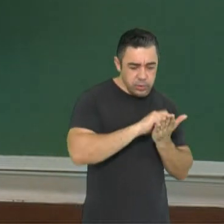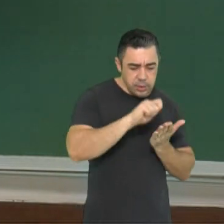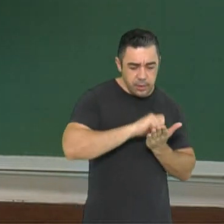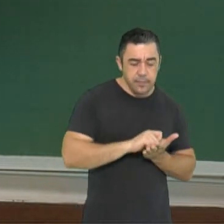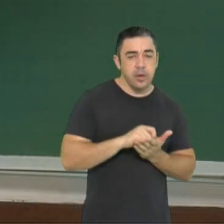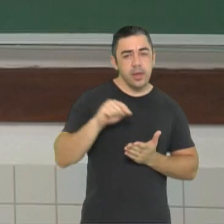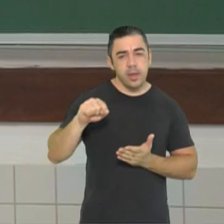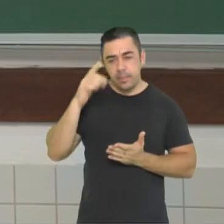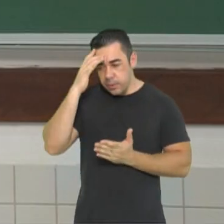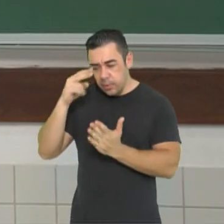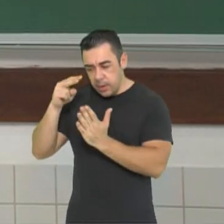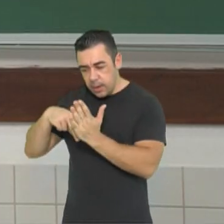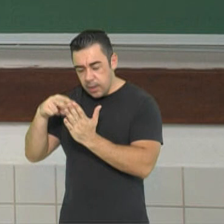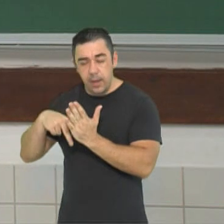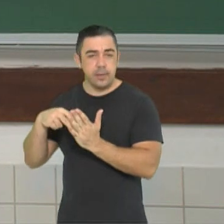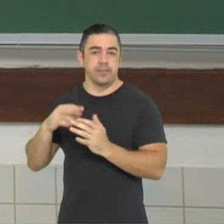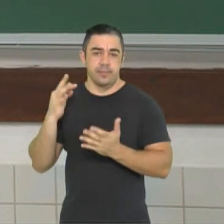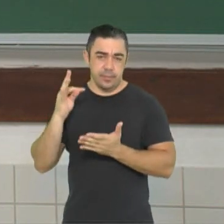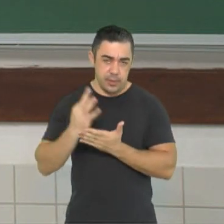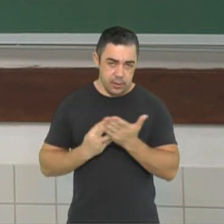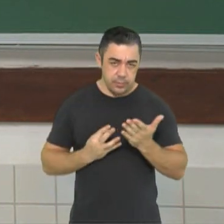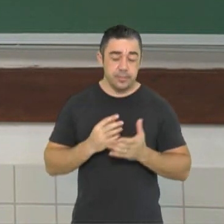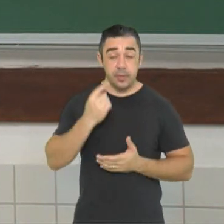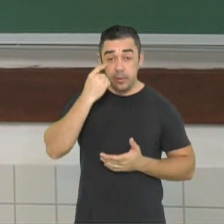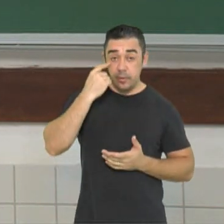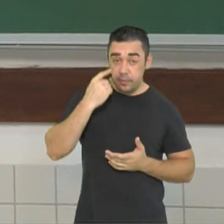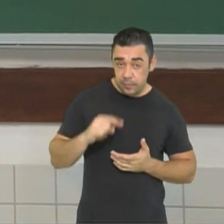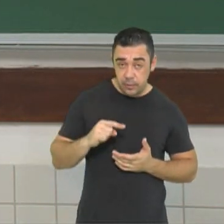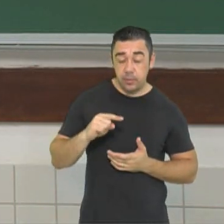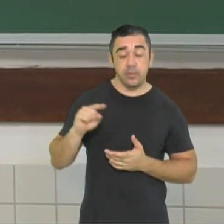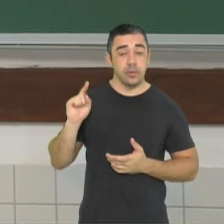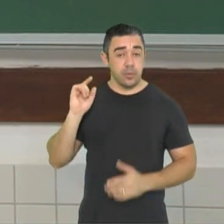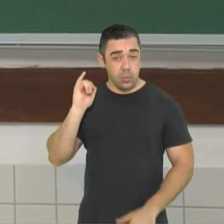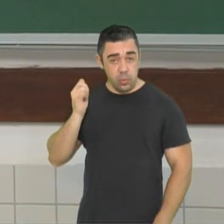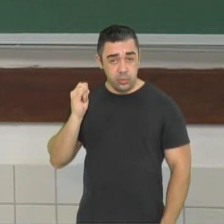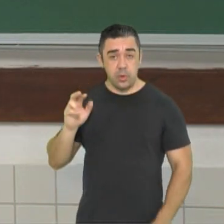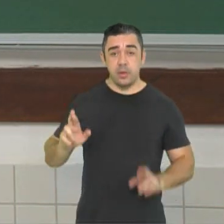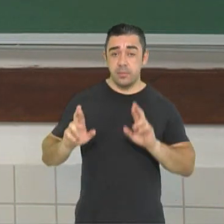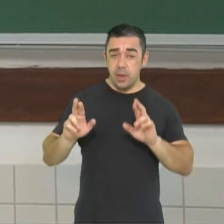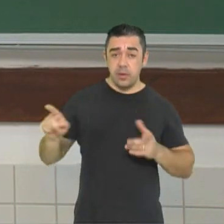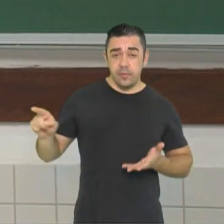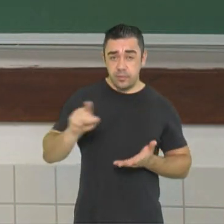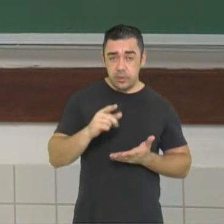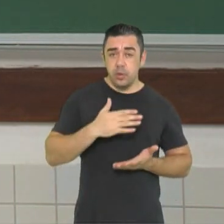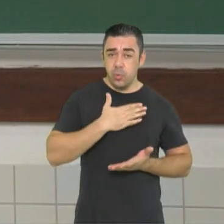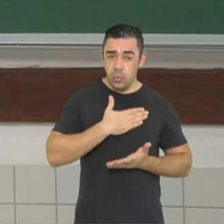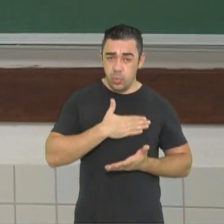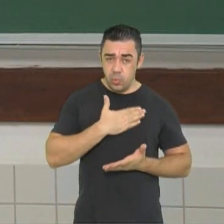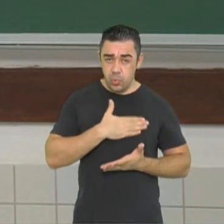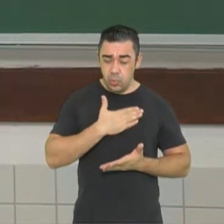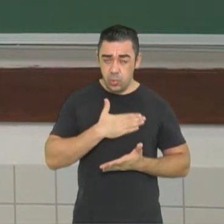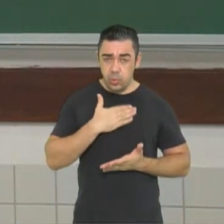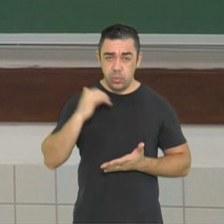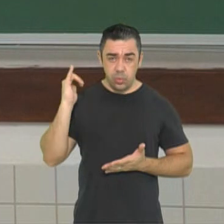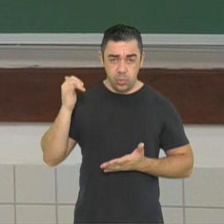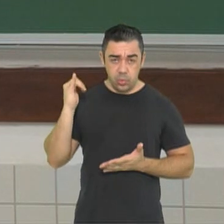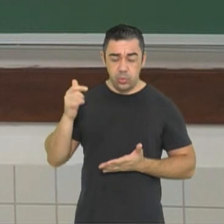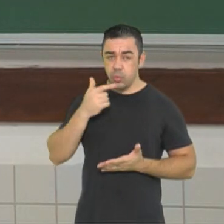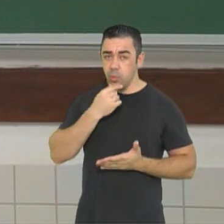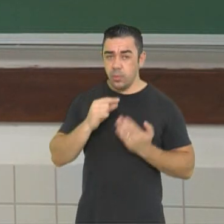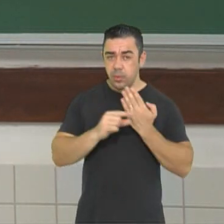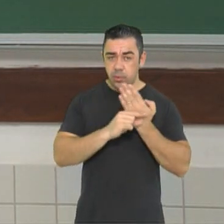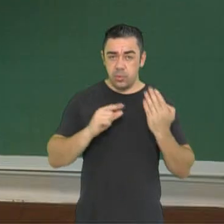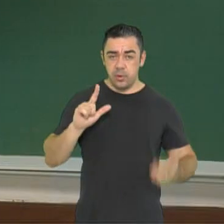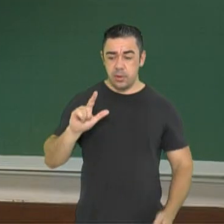interlocutor de um texto. Então, nós vimos esse conto, espero que vocês tenham gostado desse conto do Lima